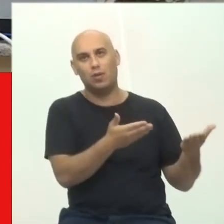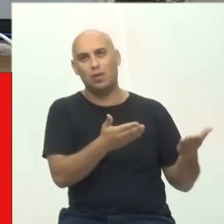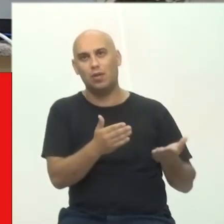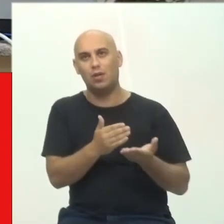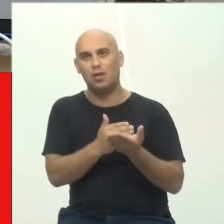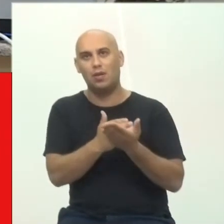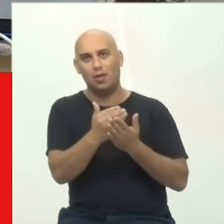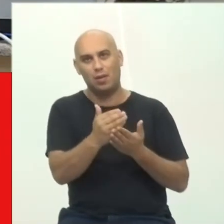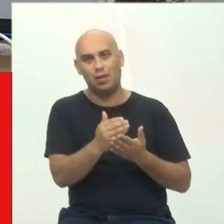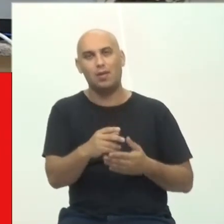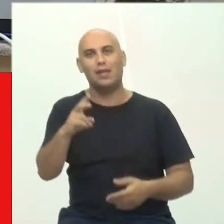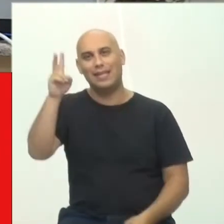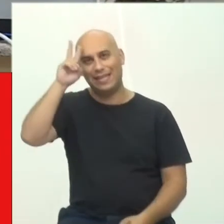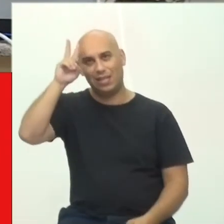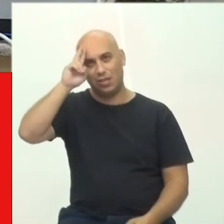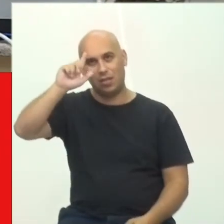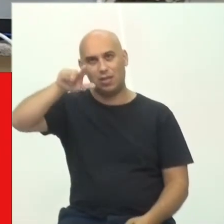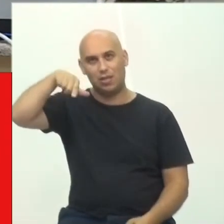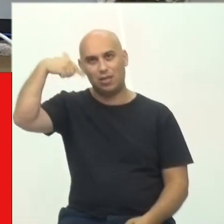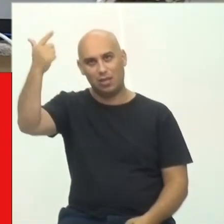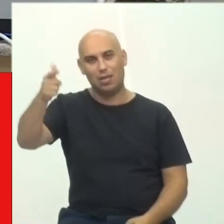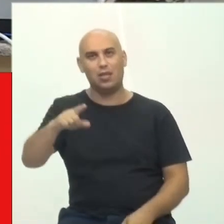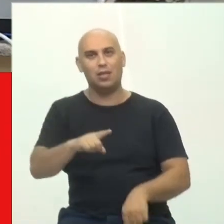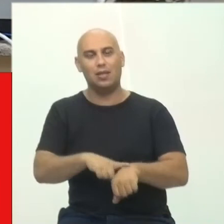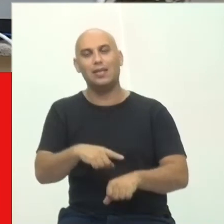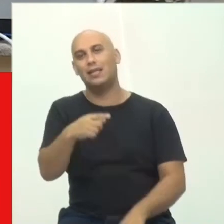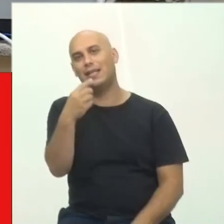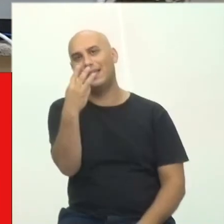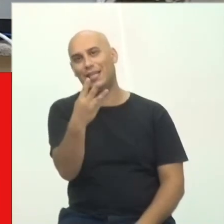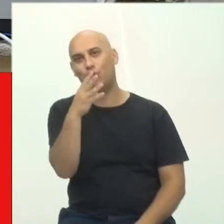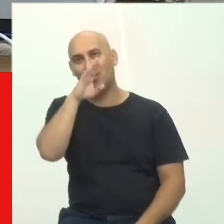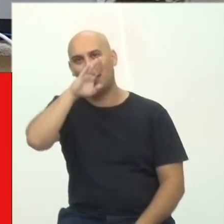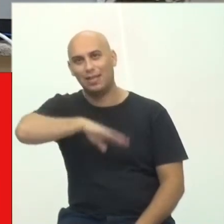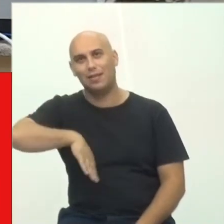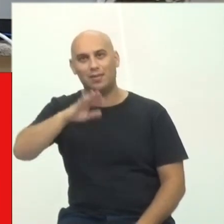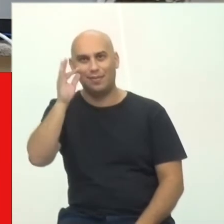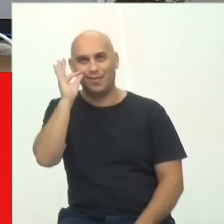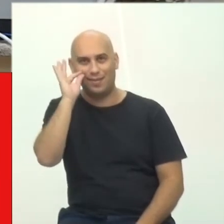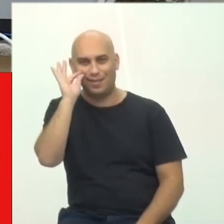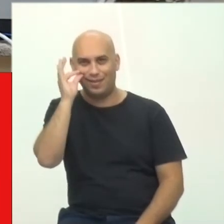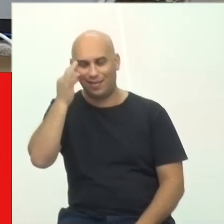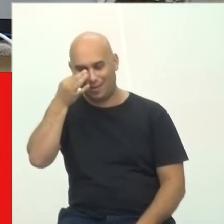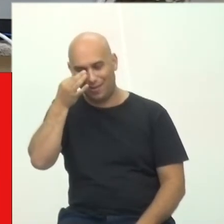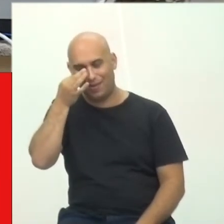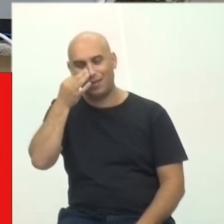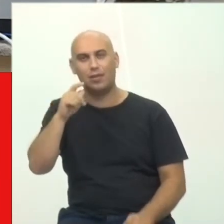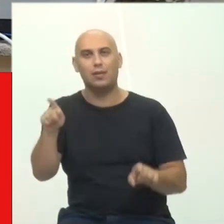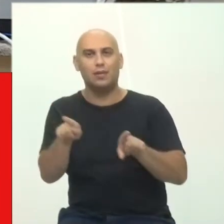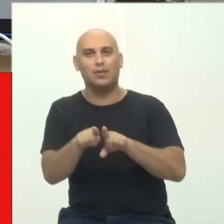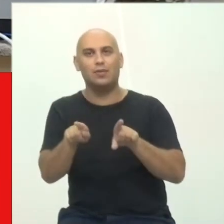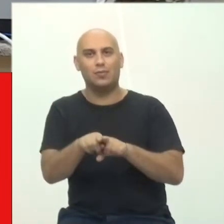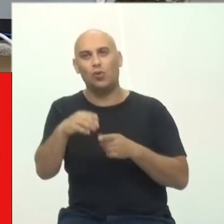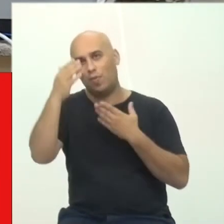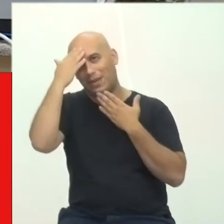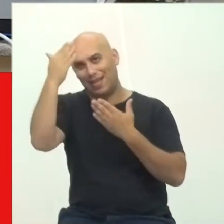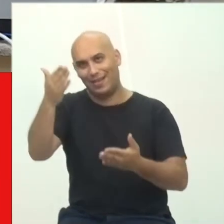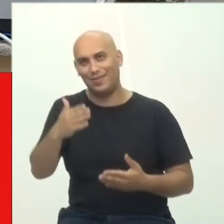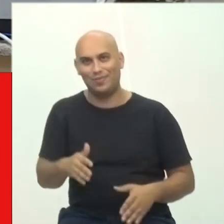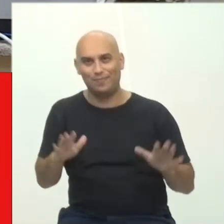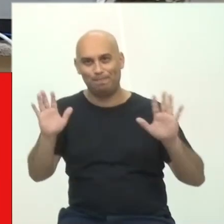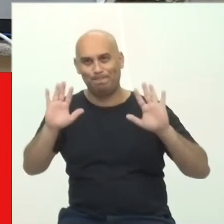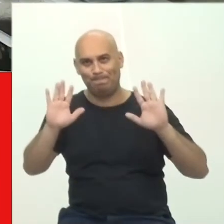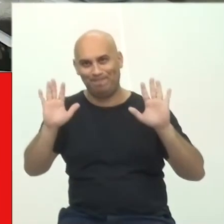para segunda-feira que vem, às 15 horas, estarem presentes para ouvir ao município de Criciúma. Obrigado, viu, meninas?